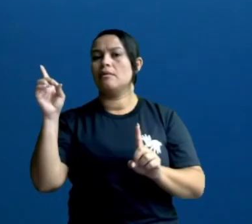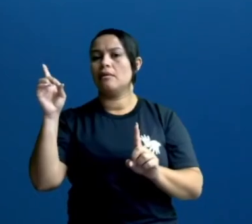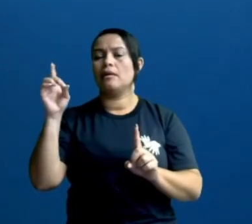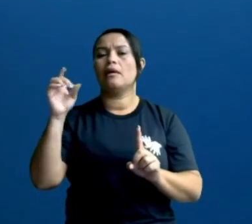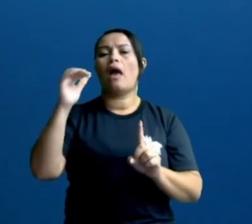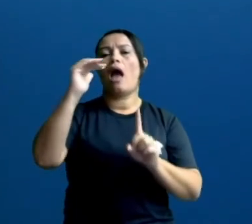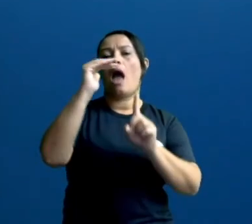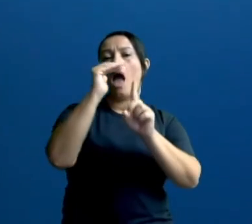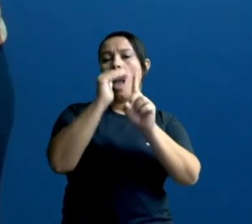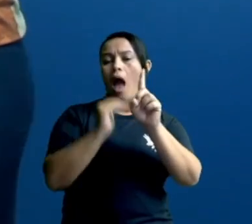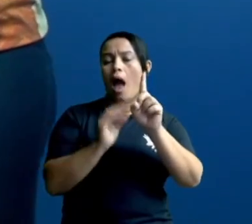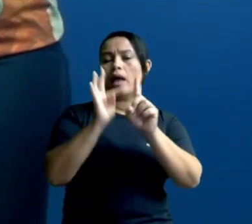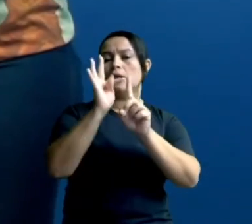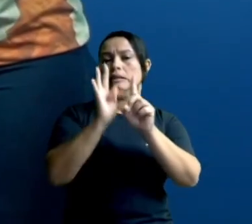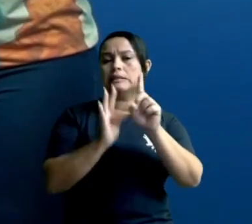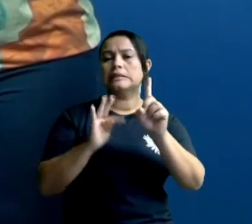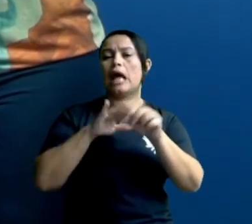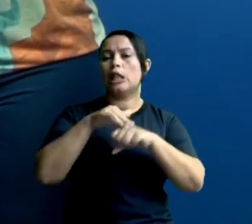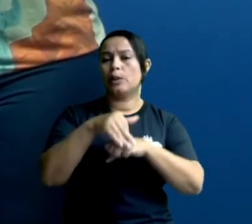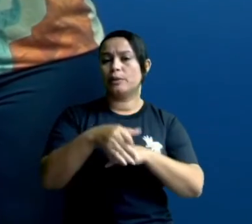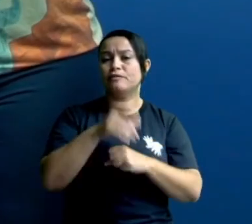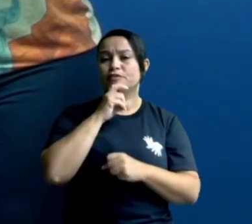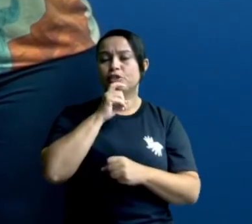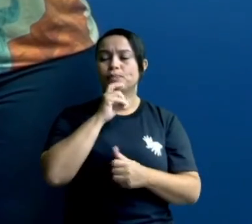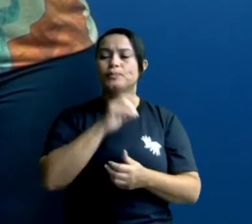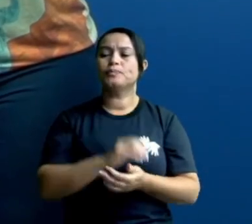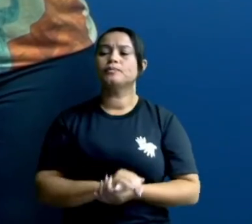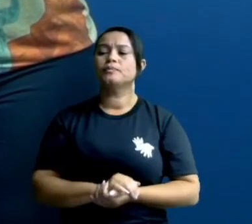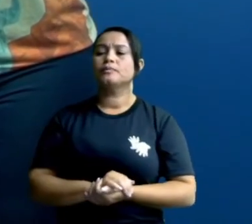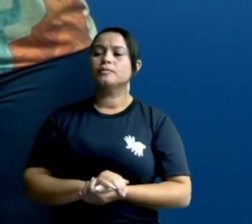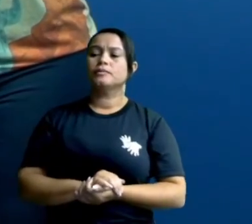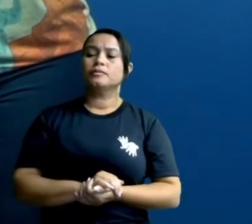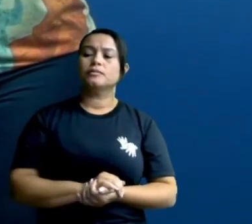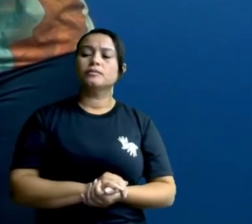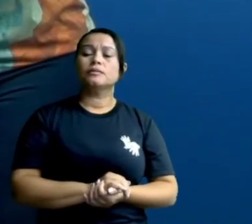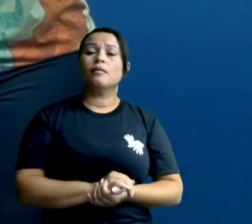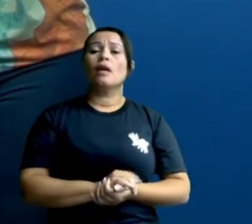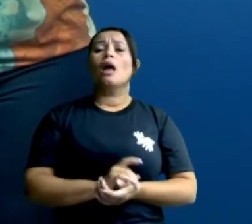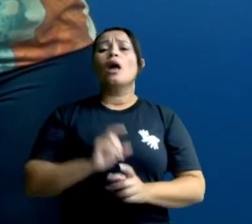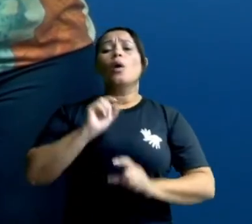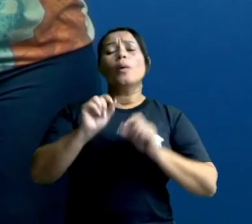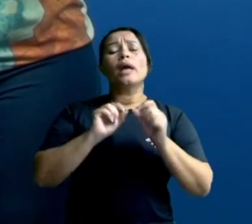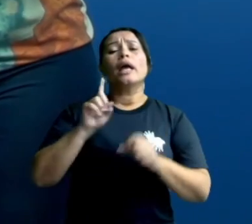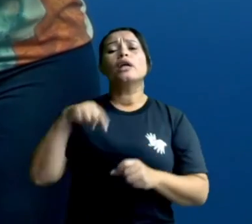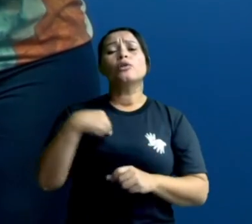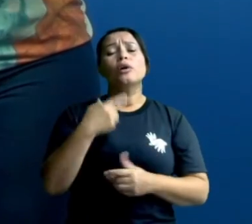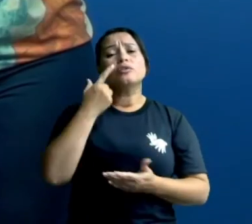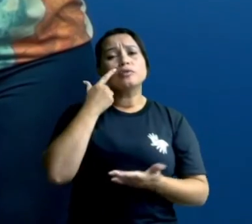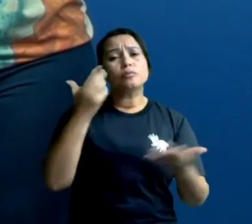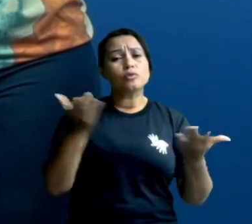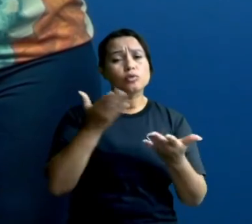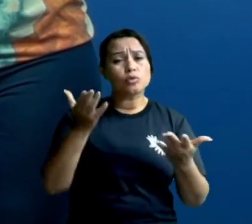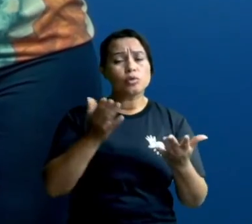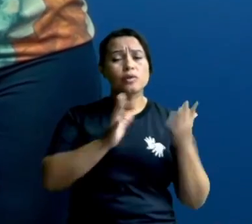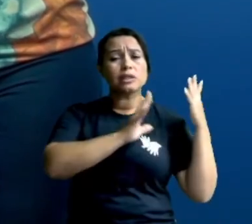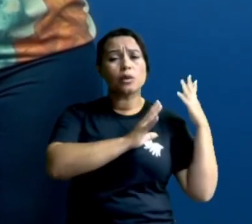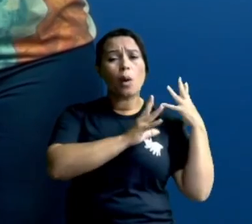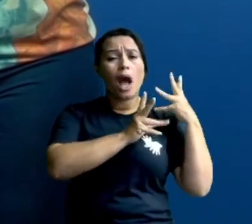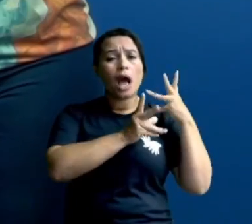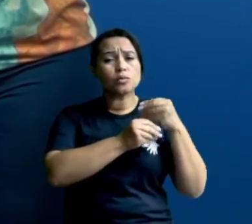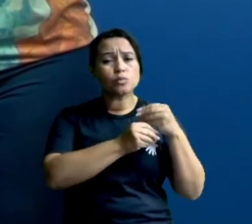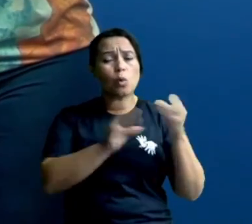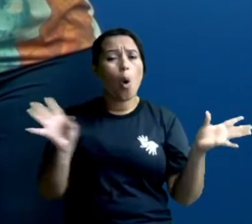muito quente EA noite faz frio tá certo bom e o que foi que a gente viu hoje vamos fazer o nosso